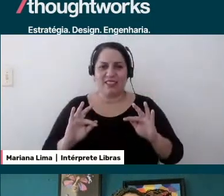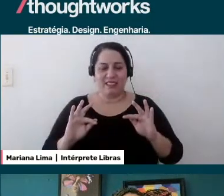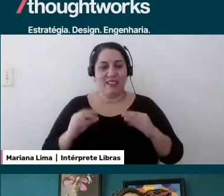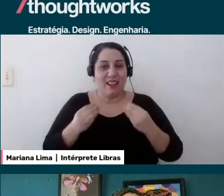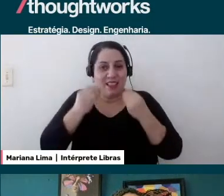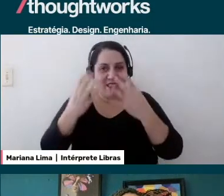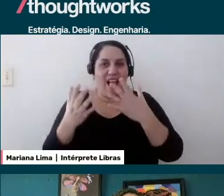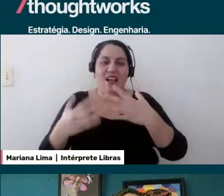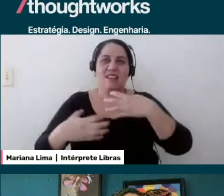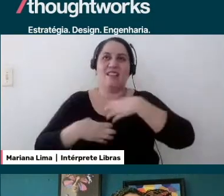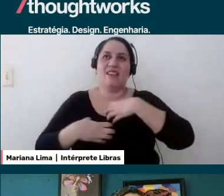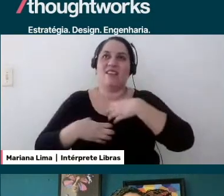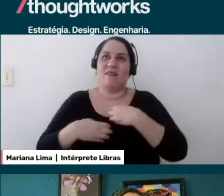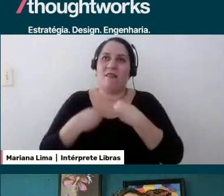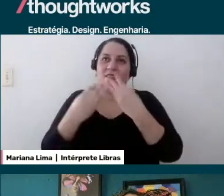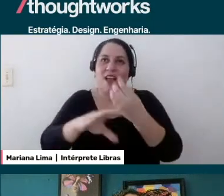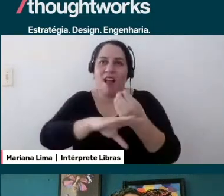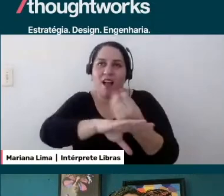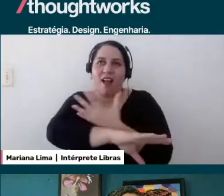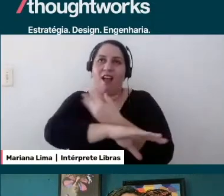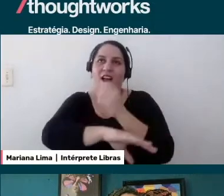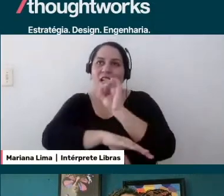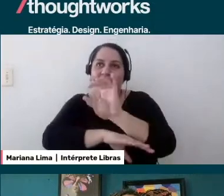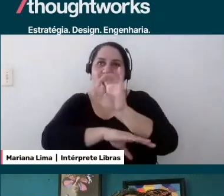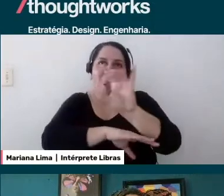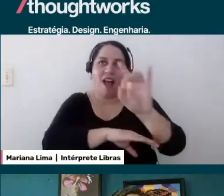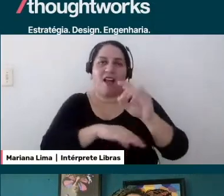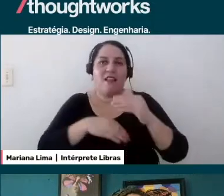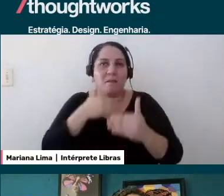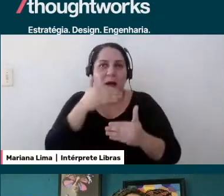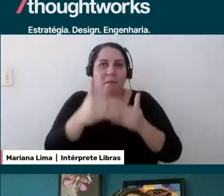sentimento que a gente quer despertar na galera em todos os passos ao longo da formação.